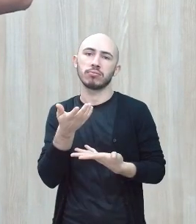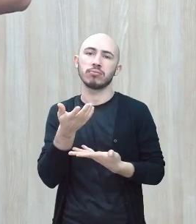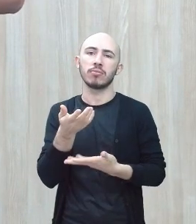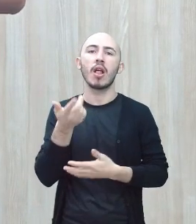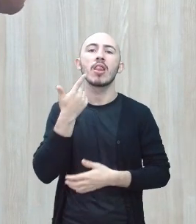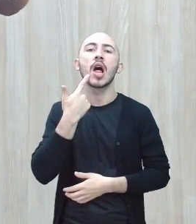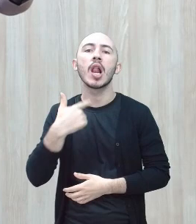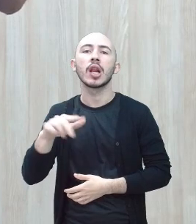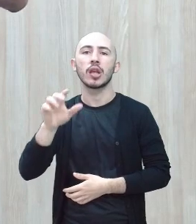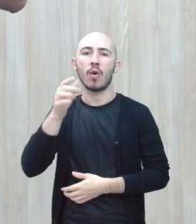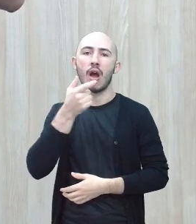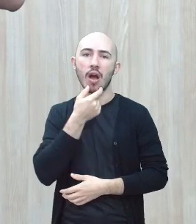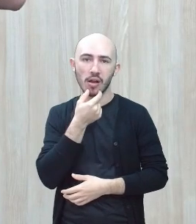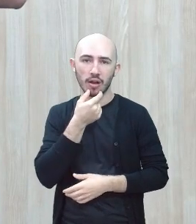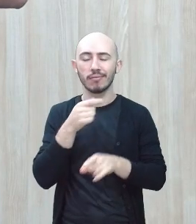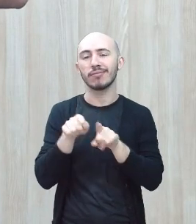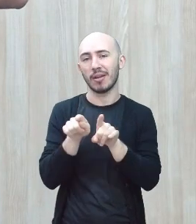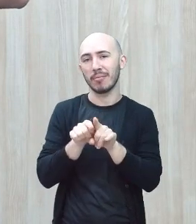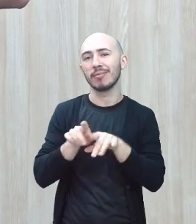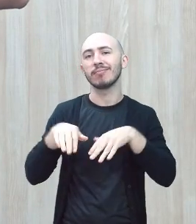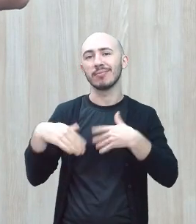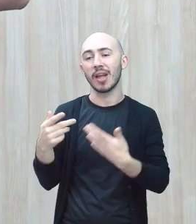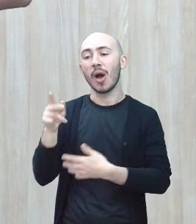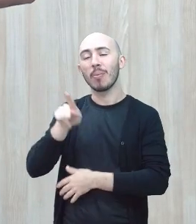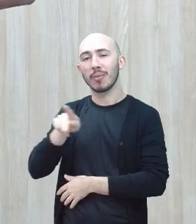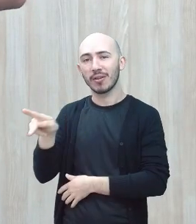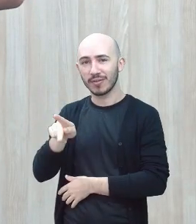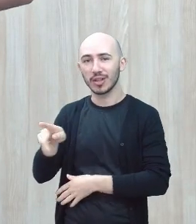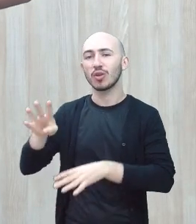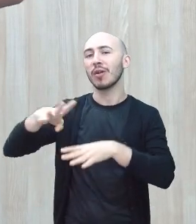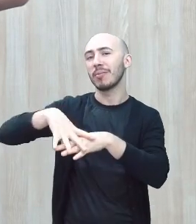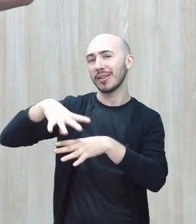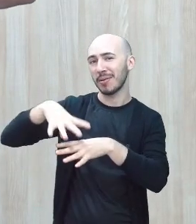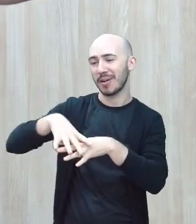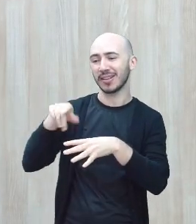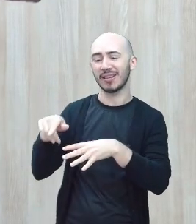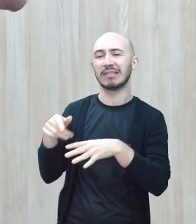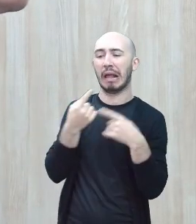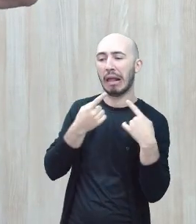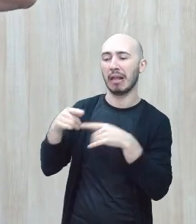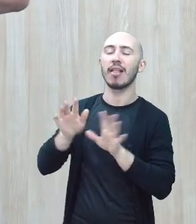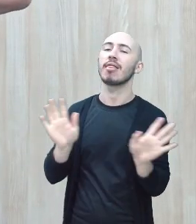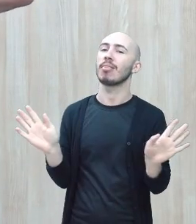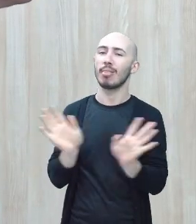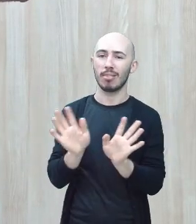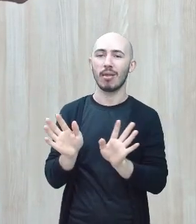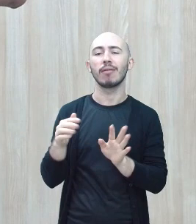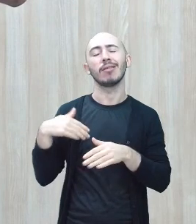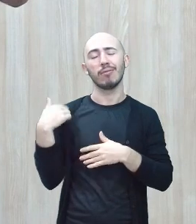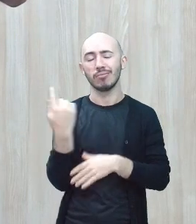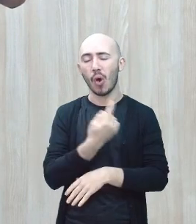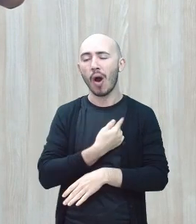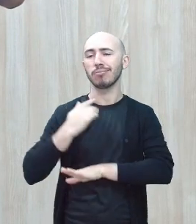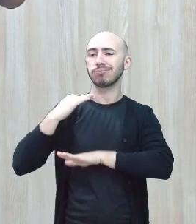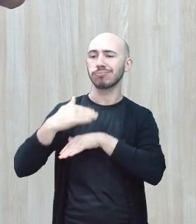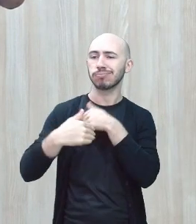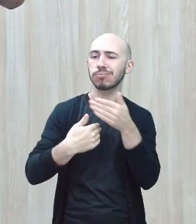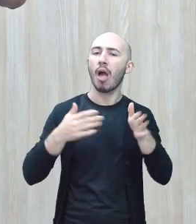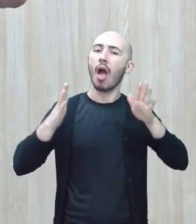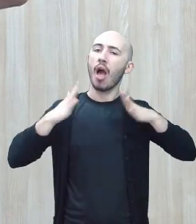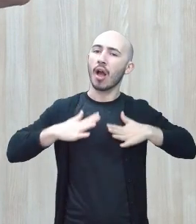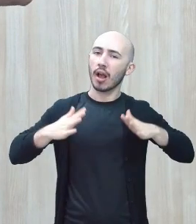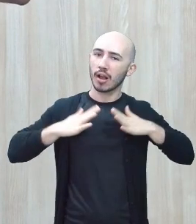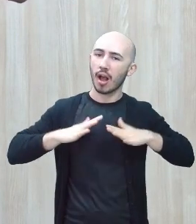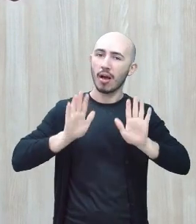odiar o professor de inglês e o de matemática por tabela, tá certo? Então a gente vai devagarinho, que é para não ter tanto problema